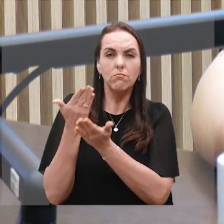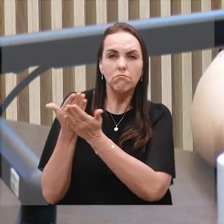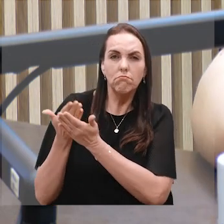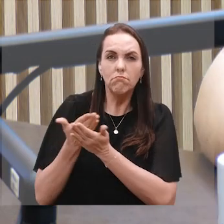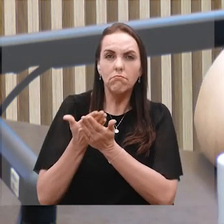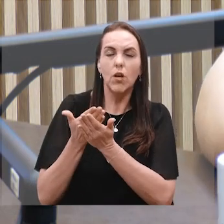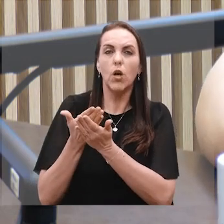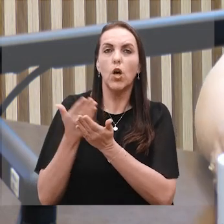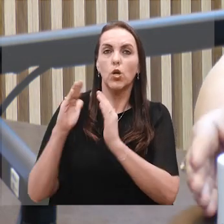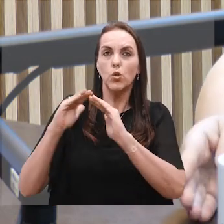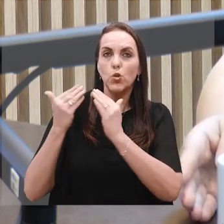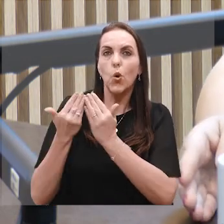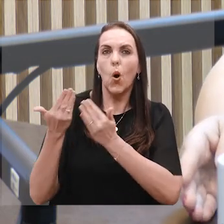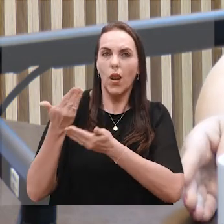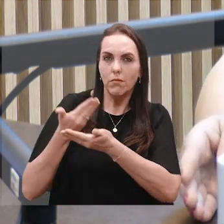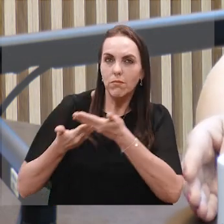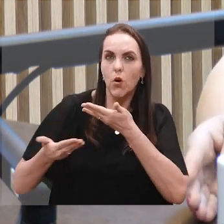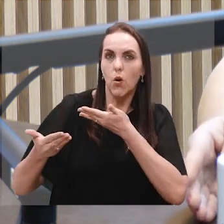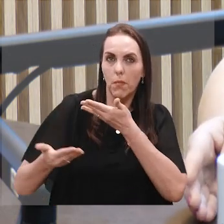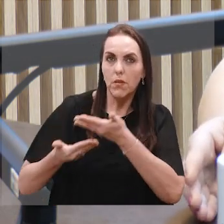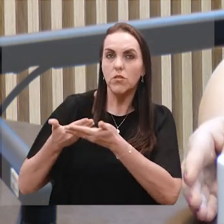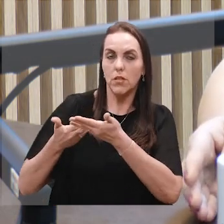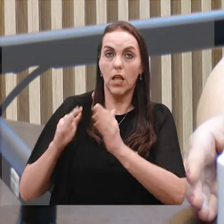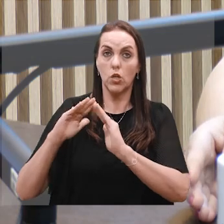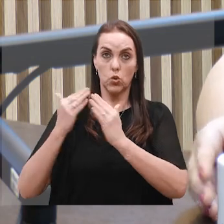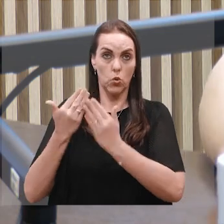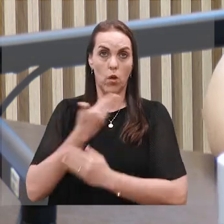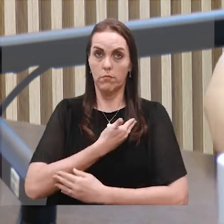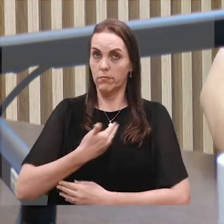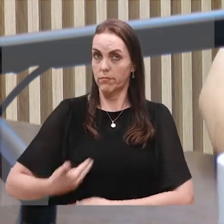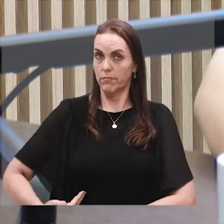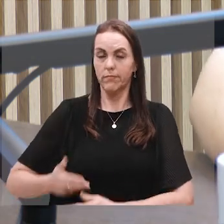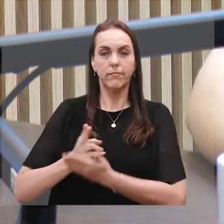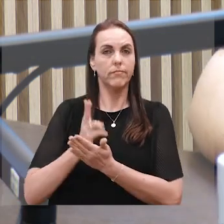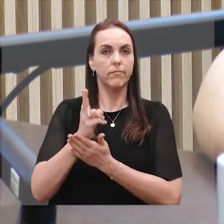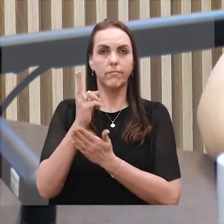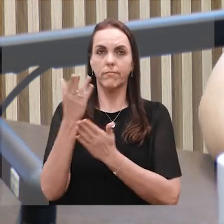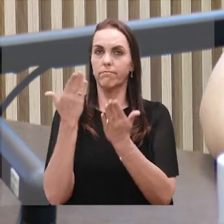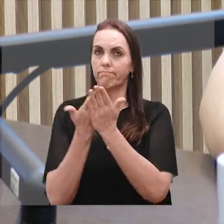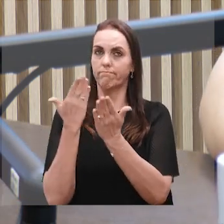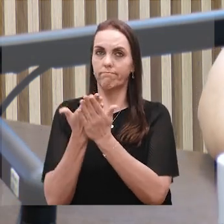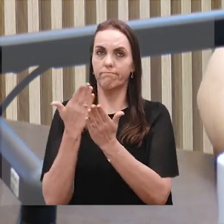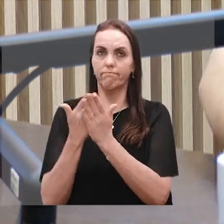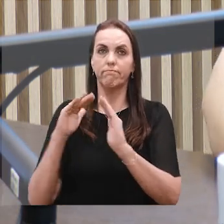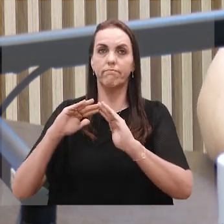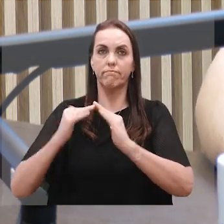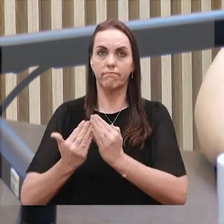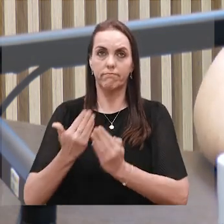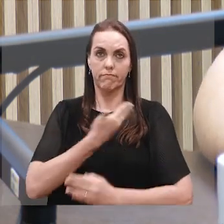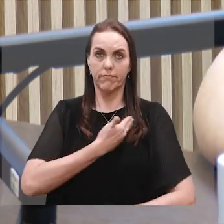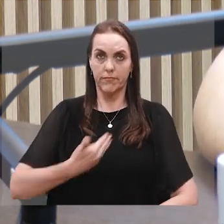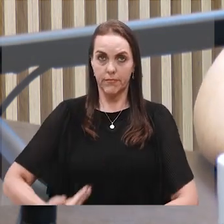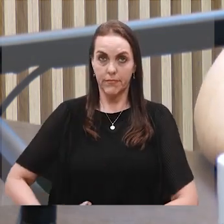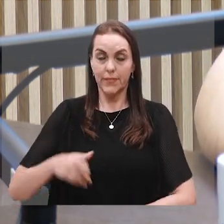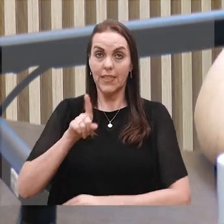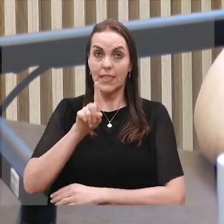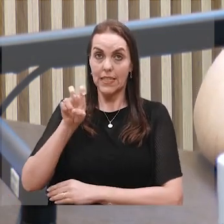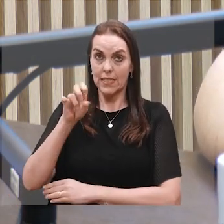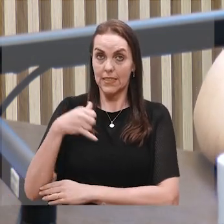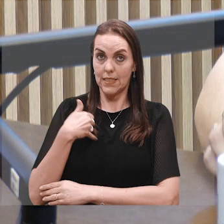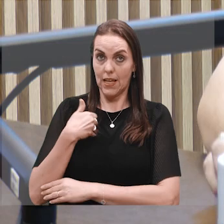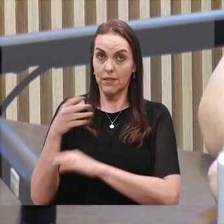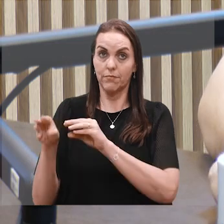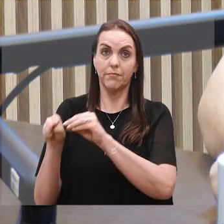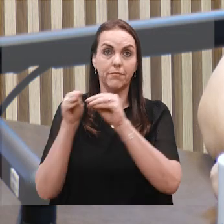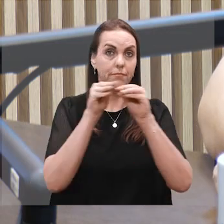escola compartilhada com as séries de escola pública, sempre estudei em escola pública, e aos 15 anos de idade a gente